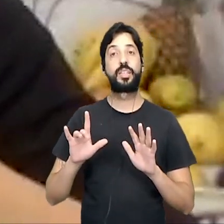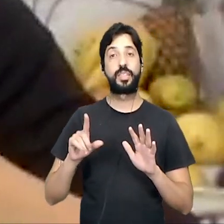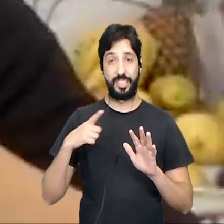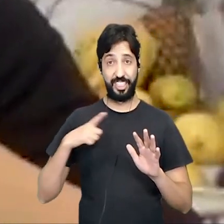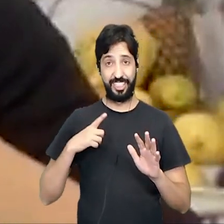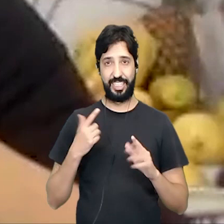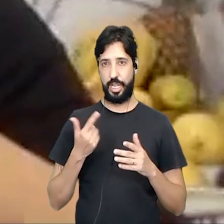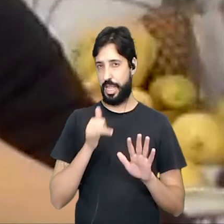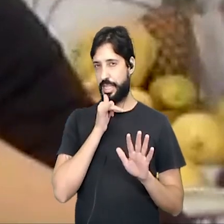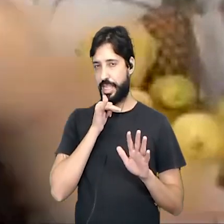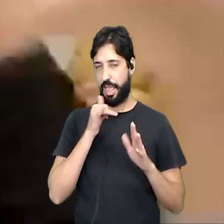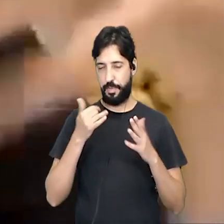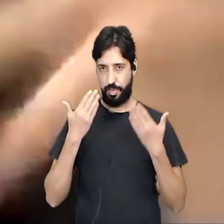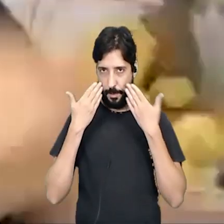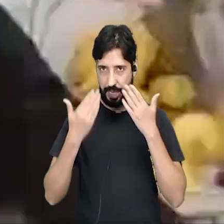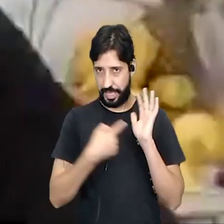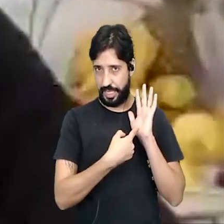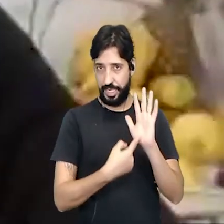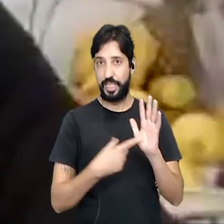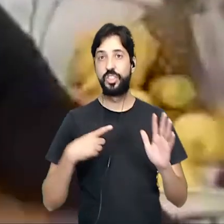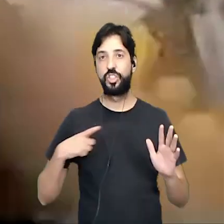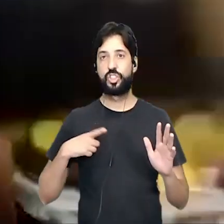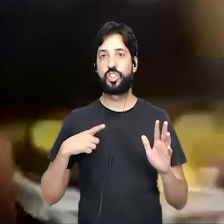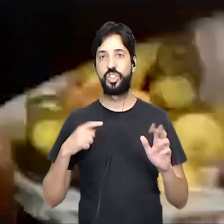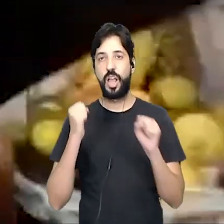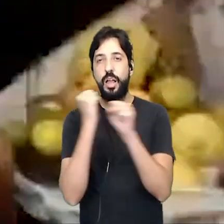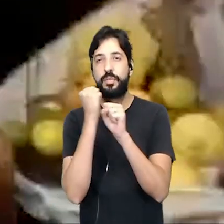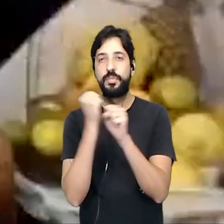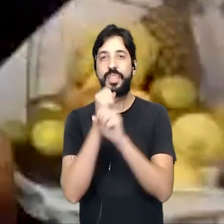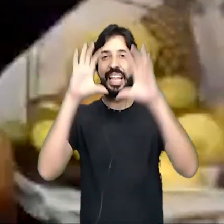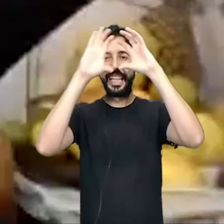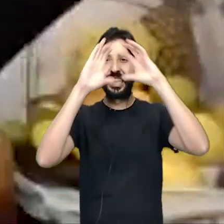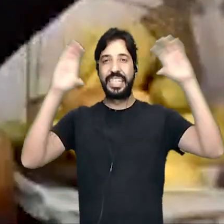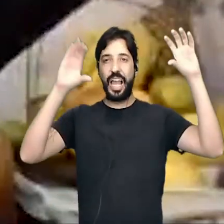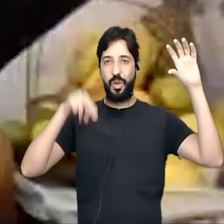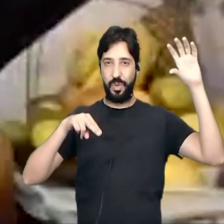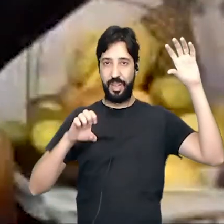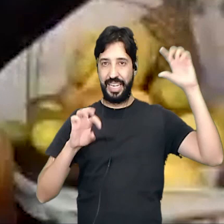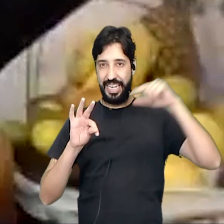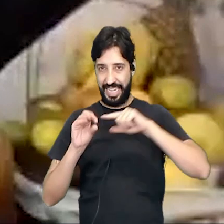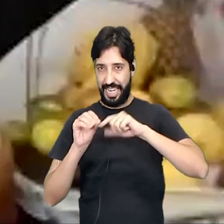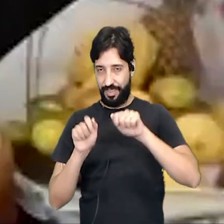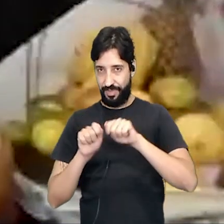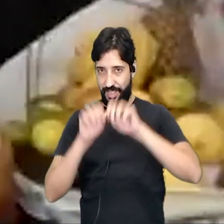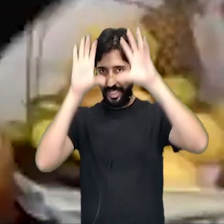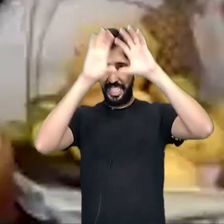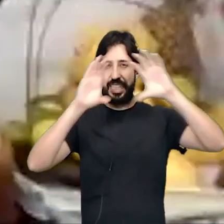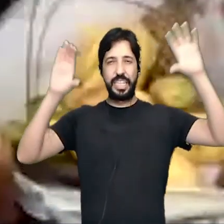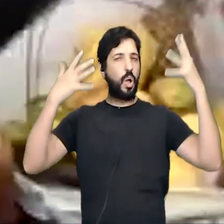dizer o seguinte: havia na cena, por exemplo, uma obra do Neto, que é o